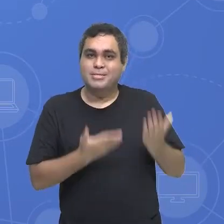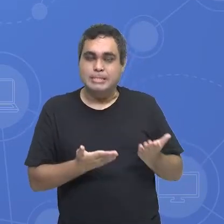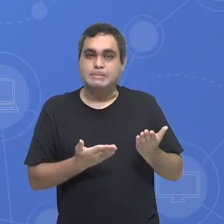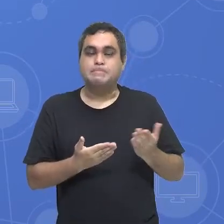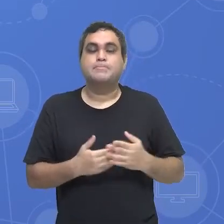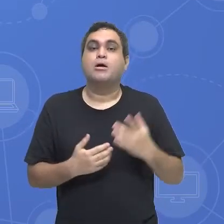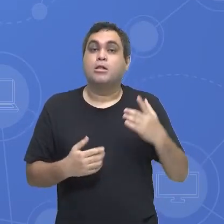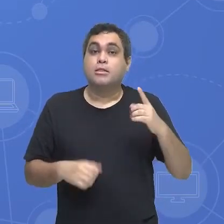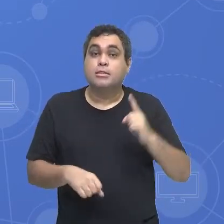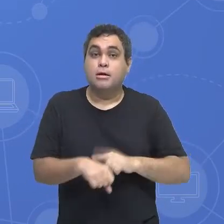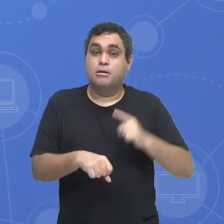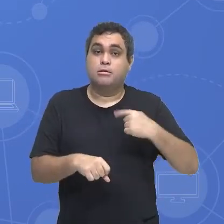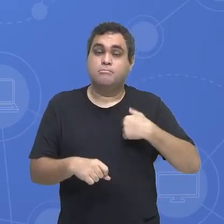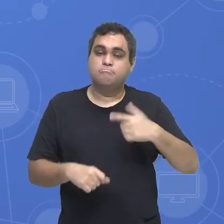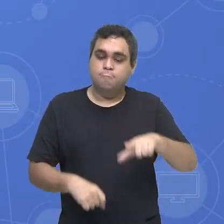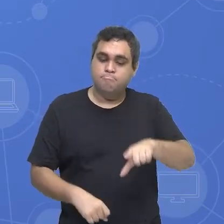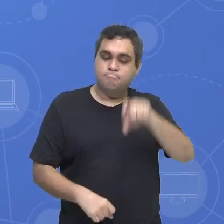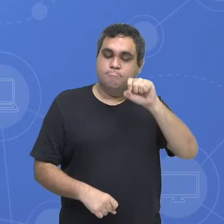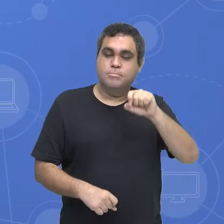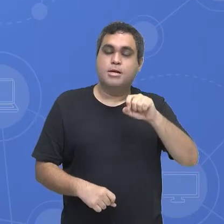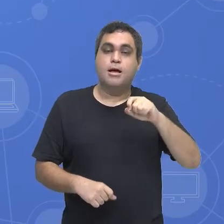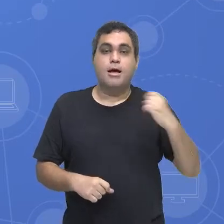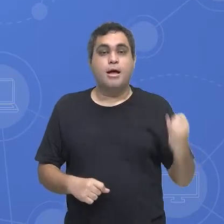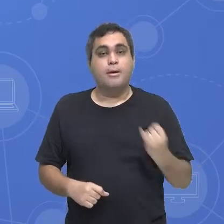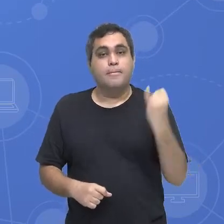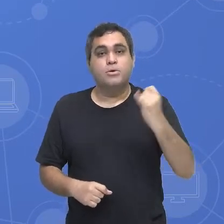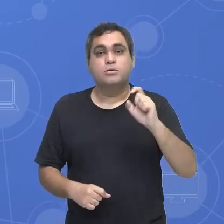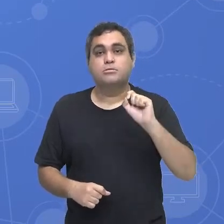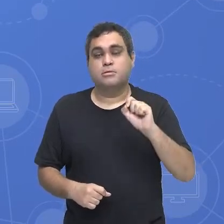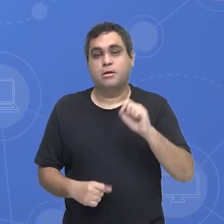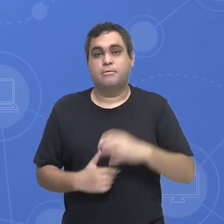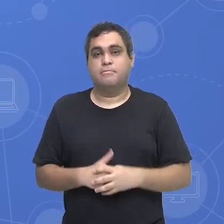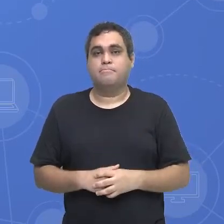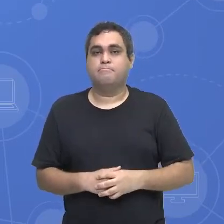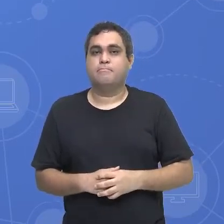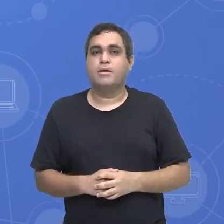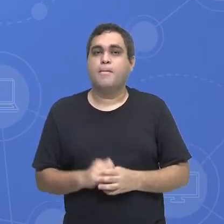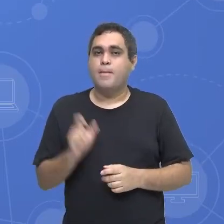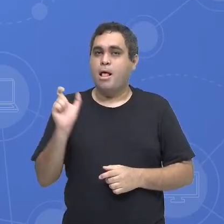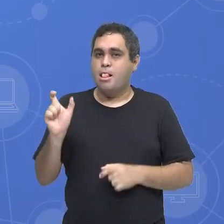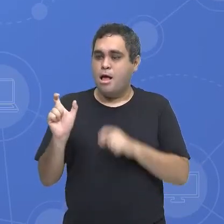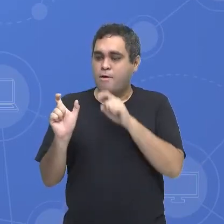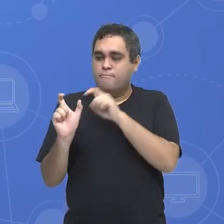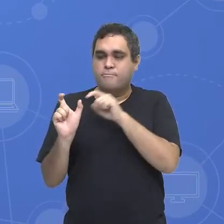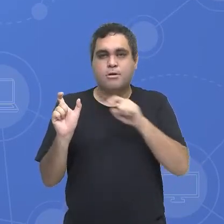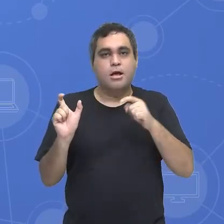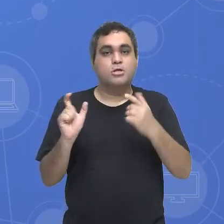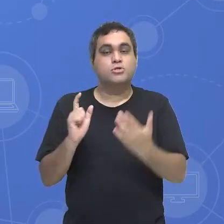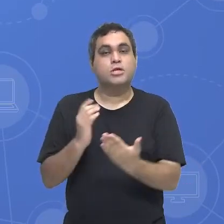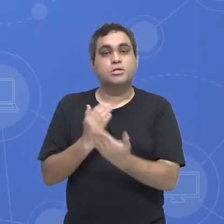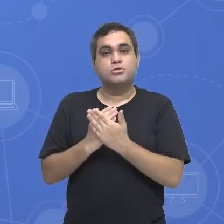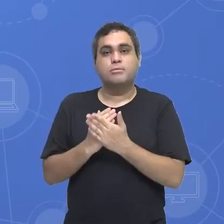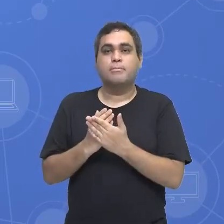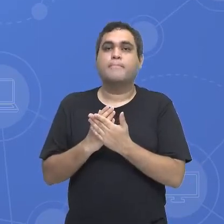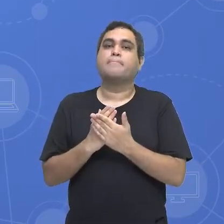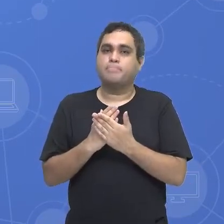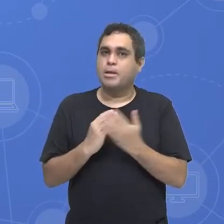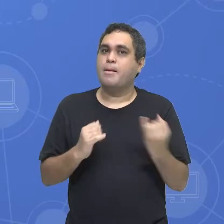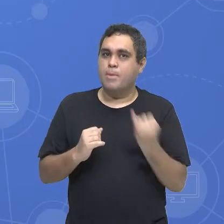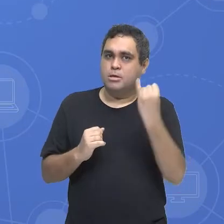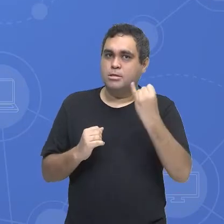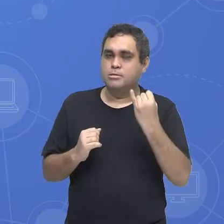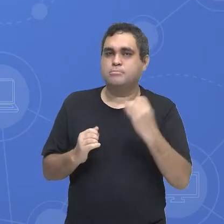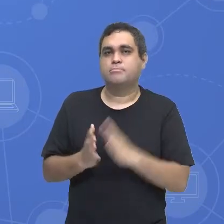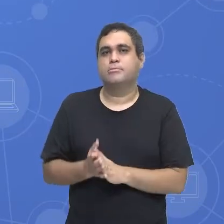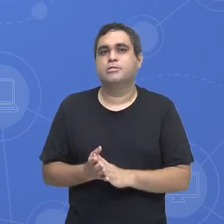tenho que tomar uma decisão, é muito importante você usar, por exemplo, algumas palavrinhas mágicas para isso e algumas perguntas também.